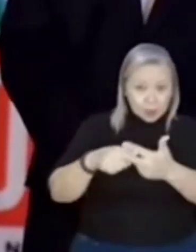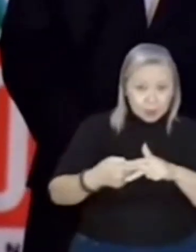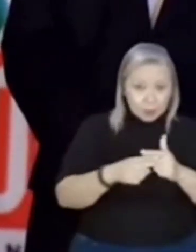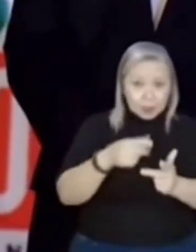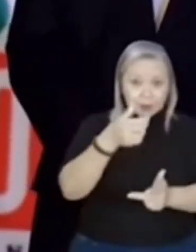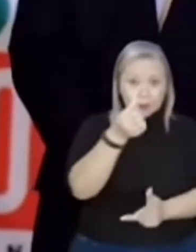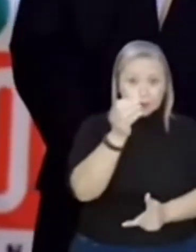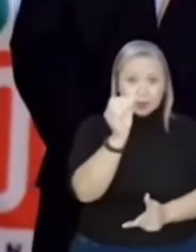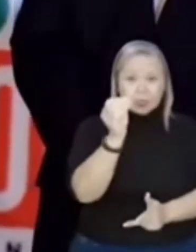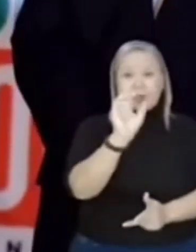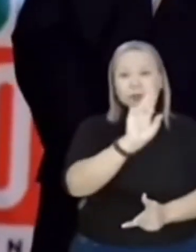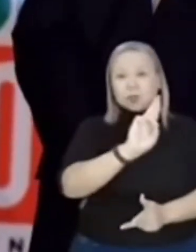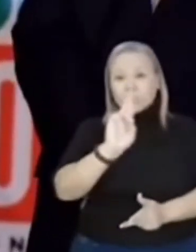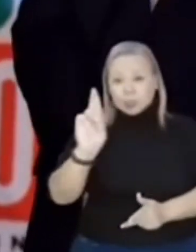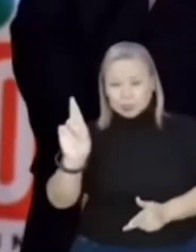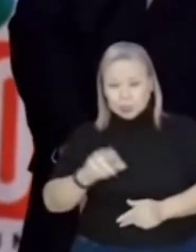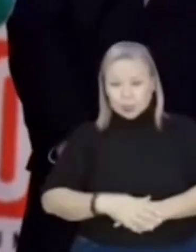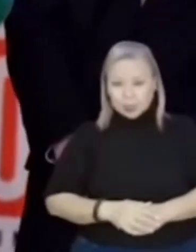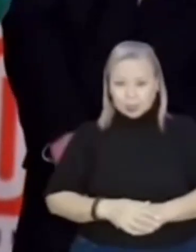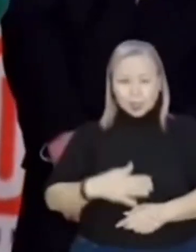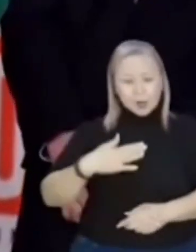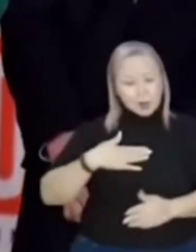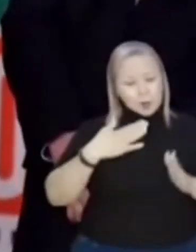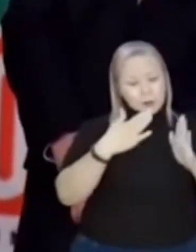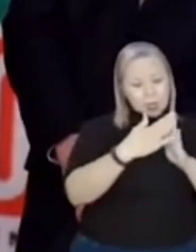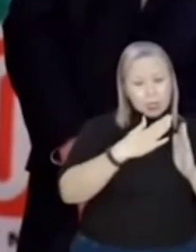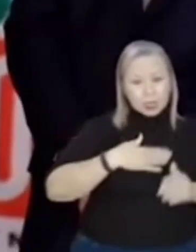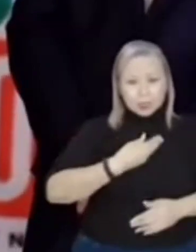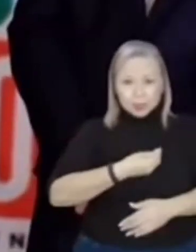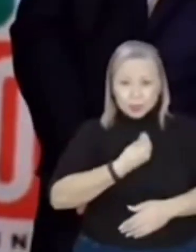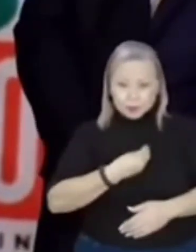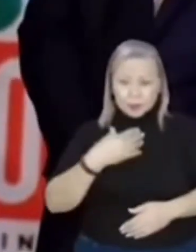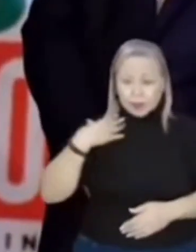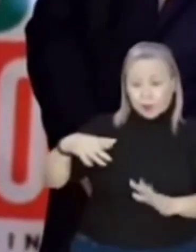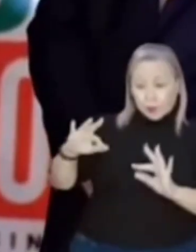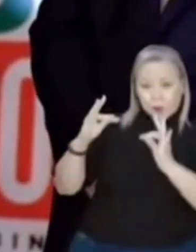Minha Casa Minha Vida, e mais 150 Bolsa Família